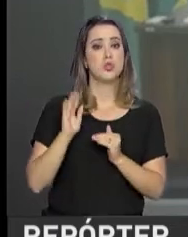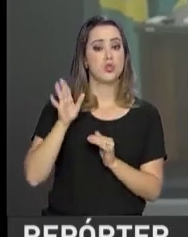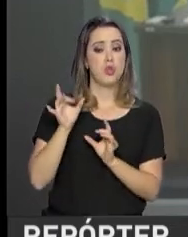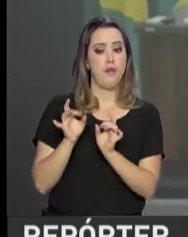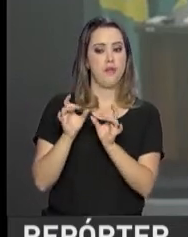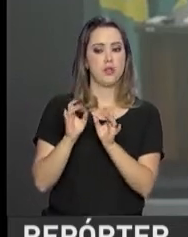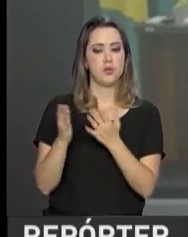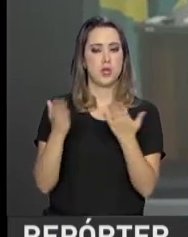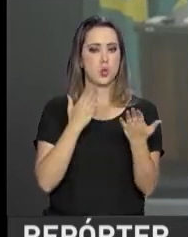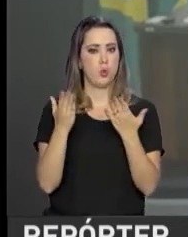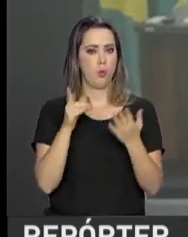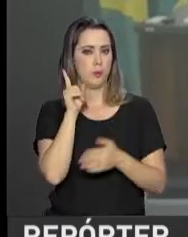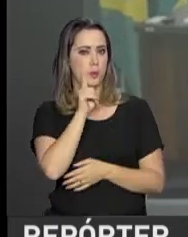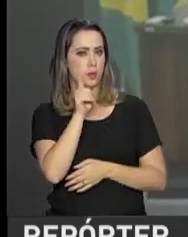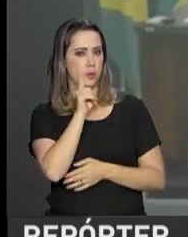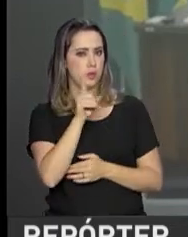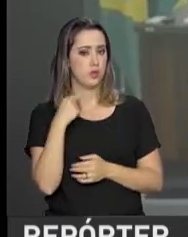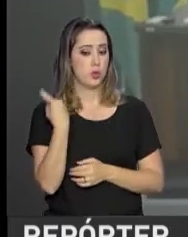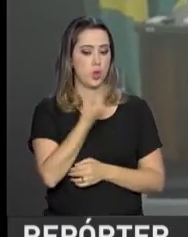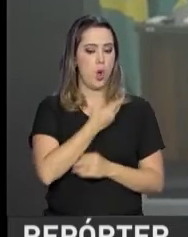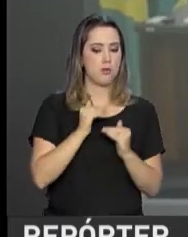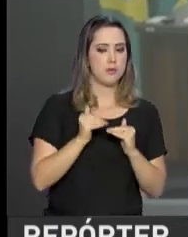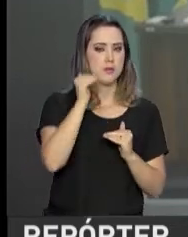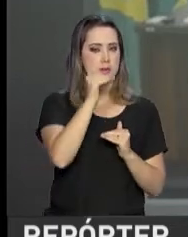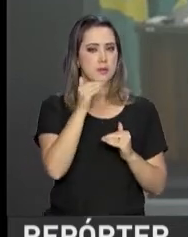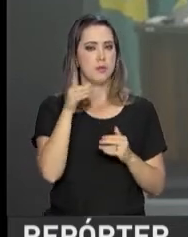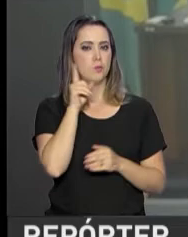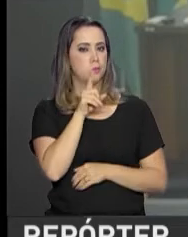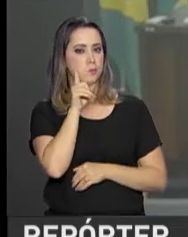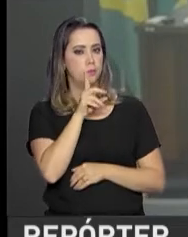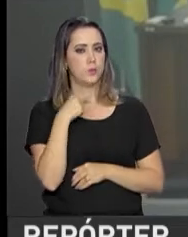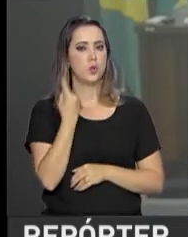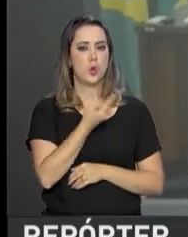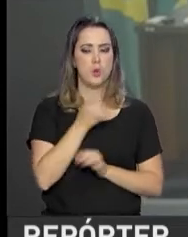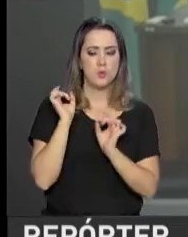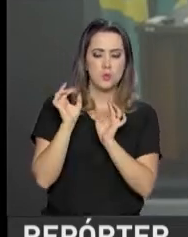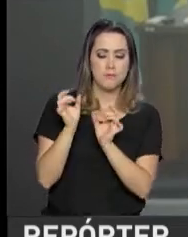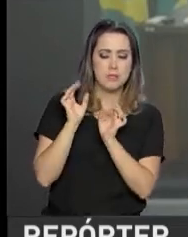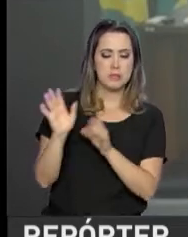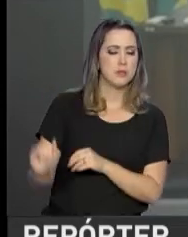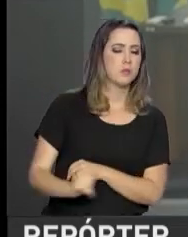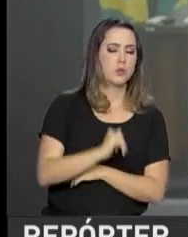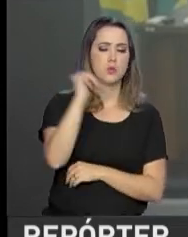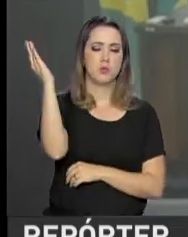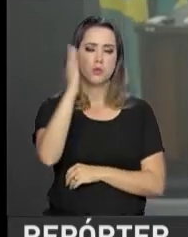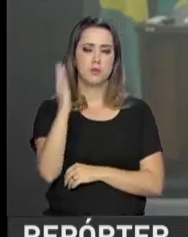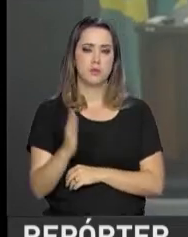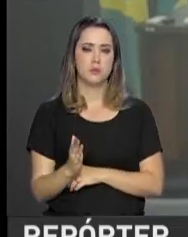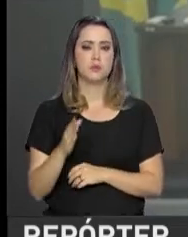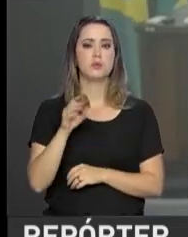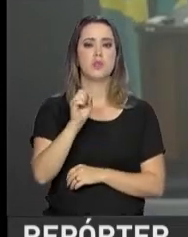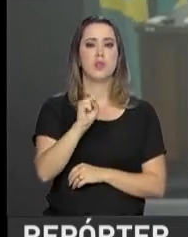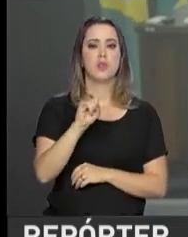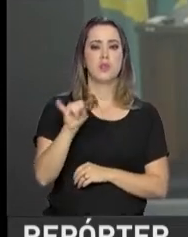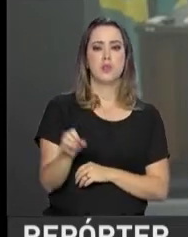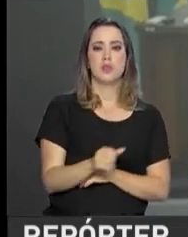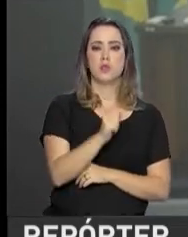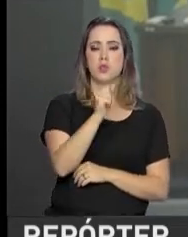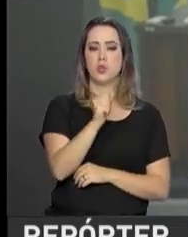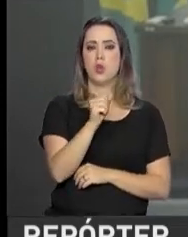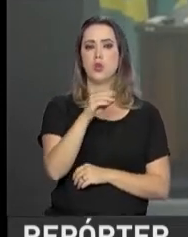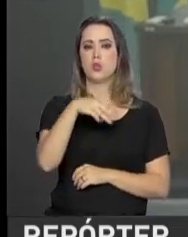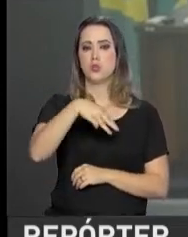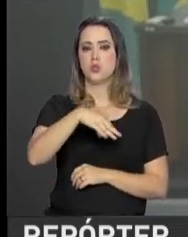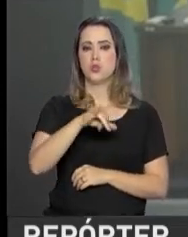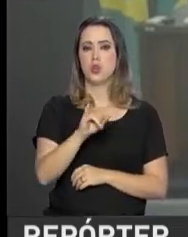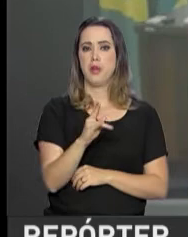que os Estados Unidos. Nós exportamos entre soja e milho, entre soja e milho, e considerando o farelo de soja,